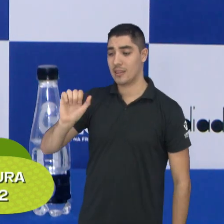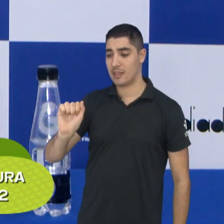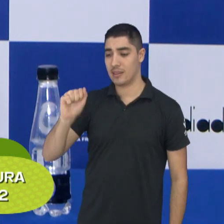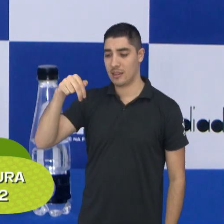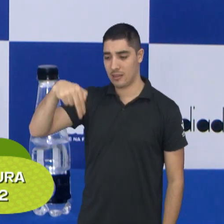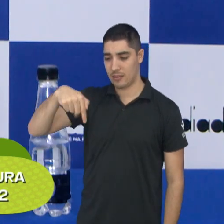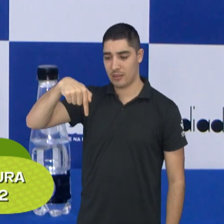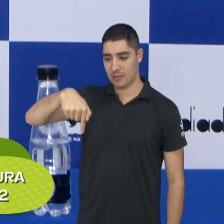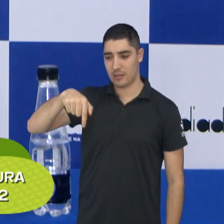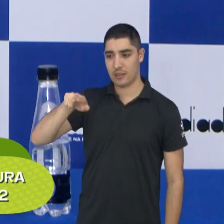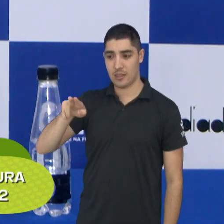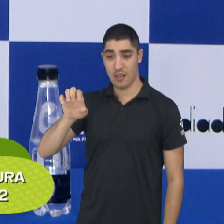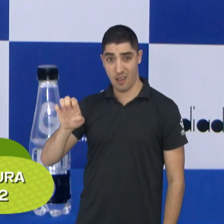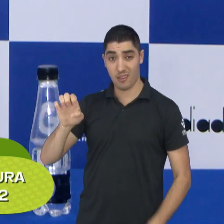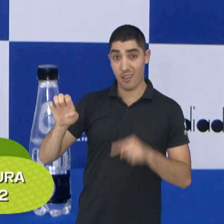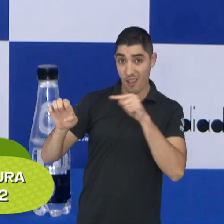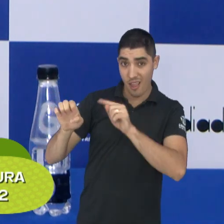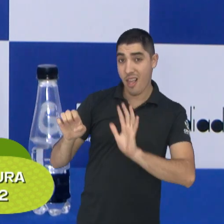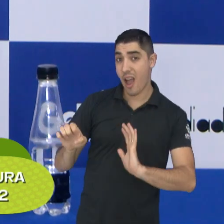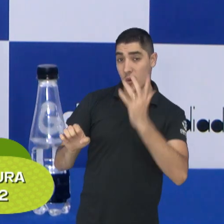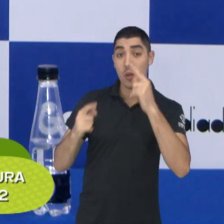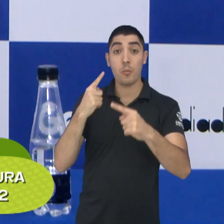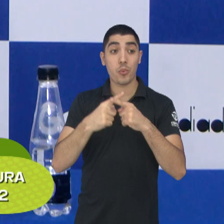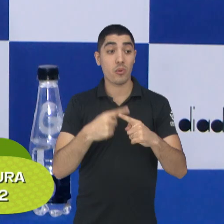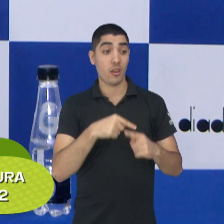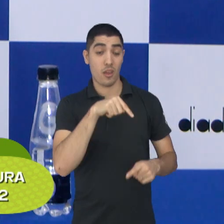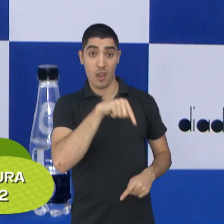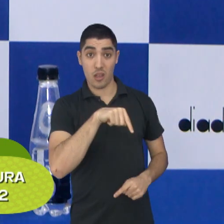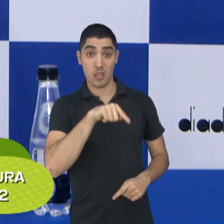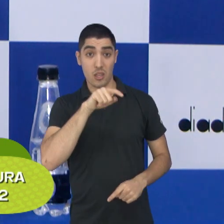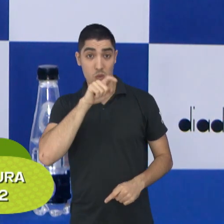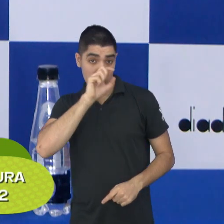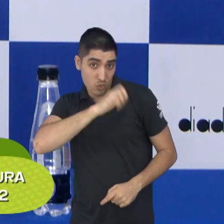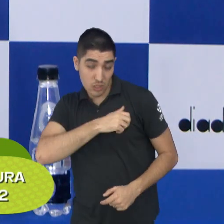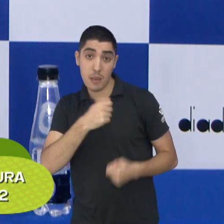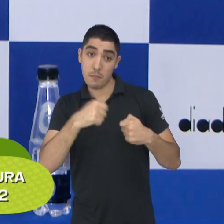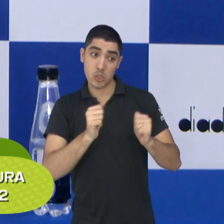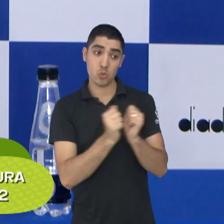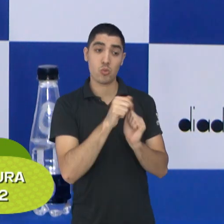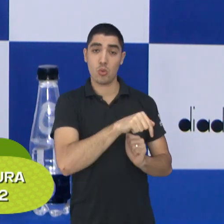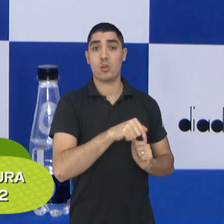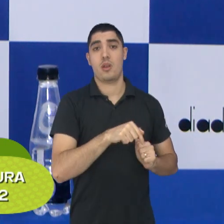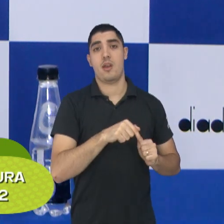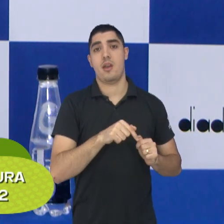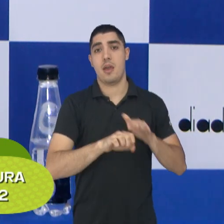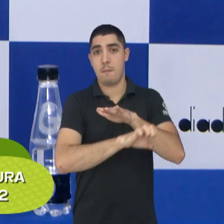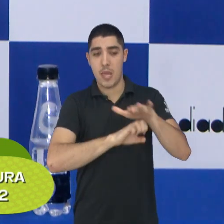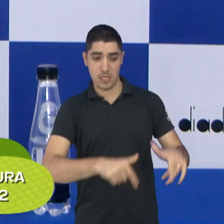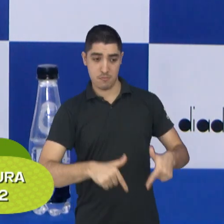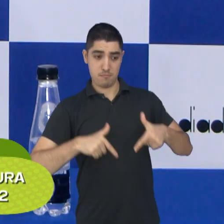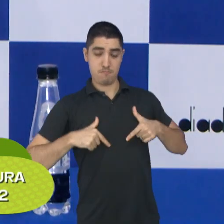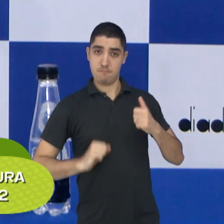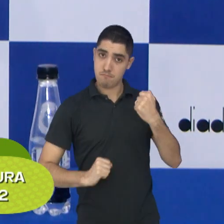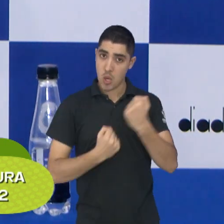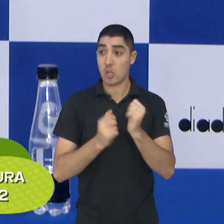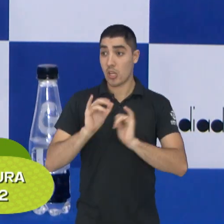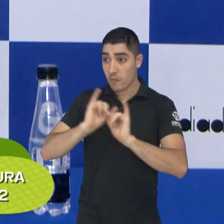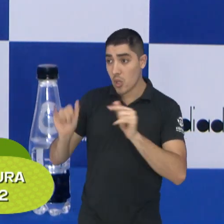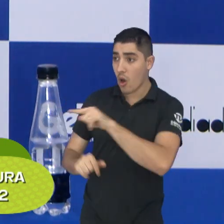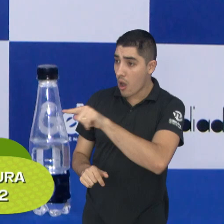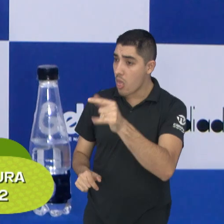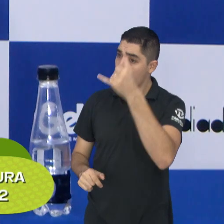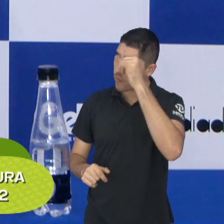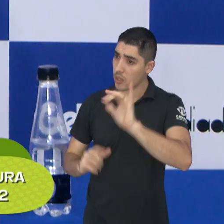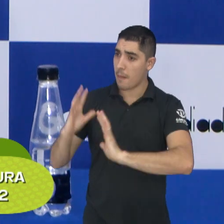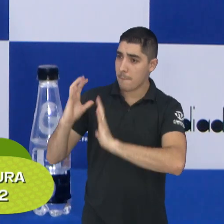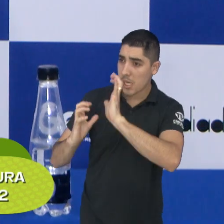porque o clube depende dos patrocinadores, enfim. O Oscar já tinha, junto com o Bruno, alertado para não fazer isso, além de